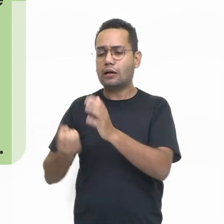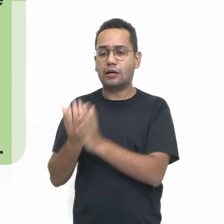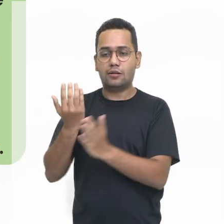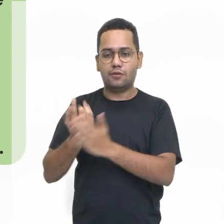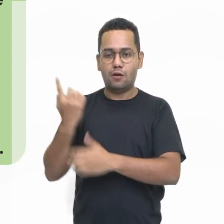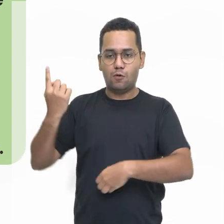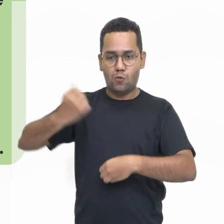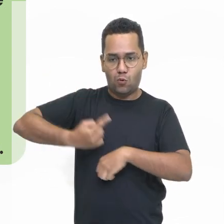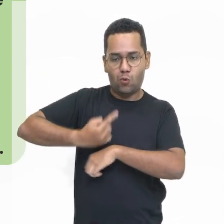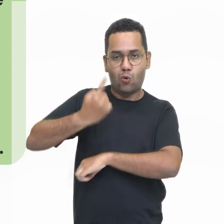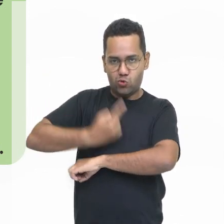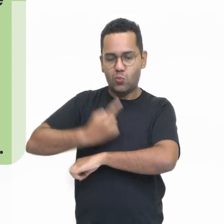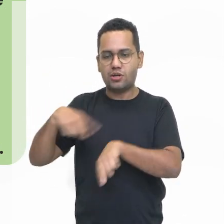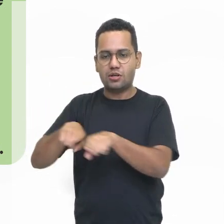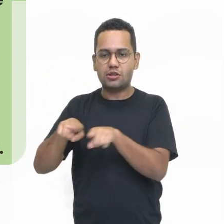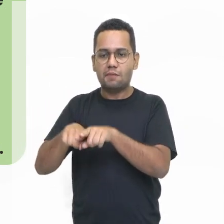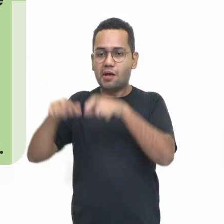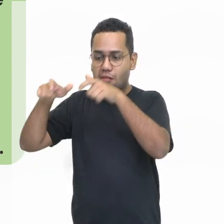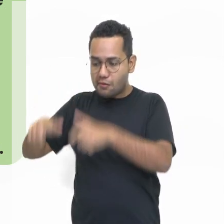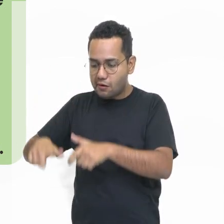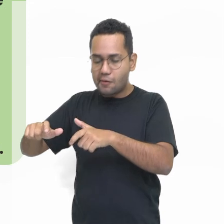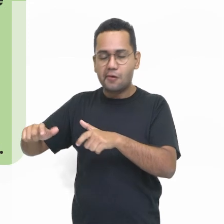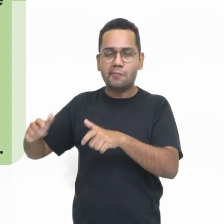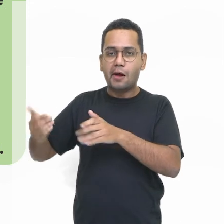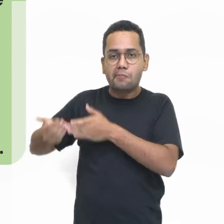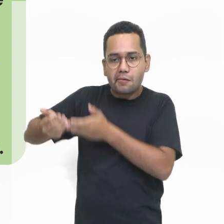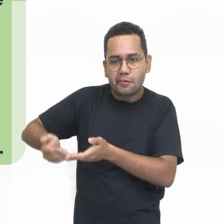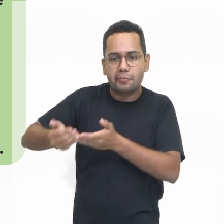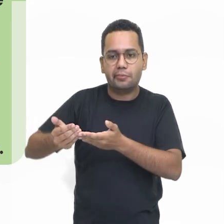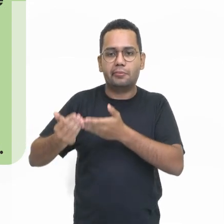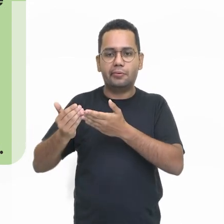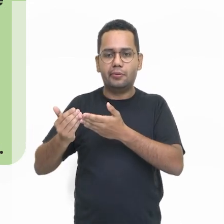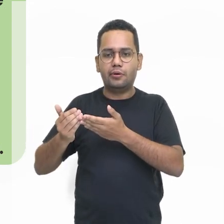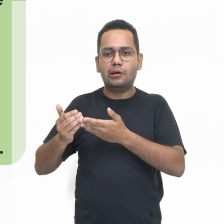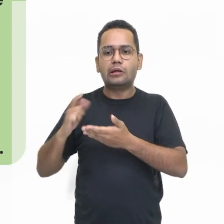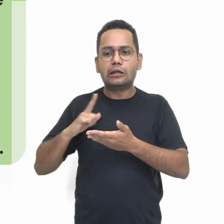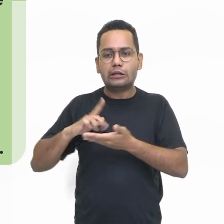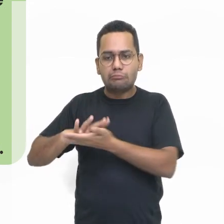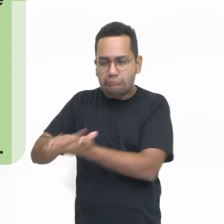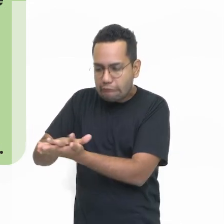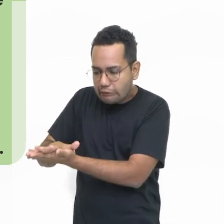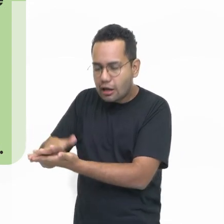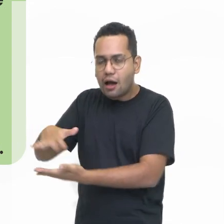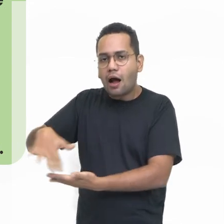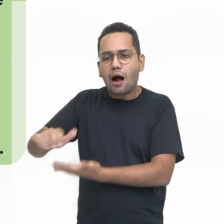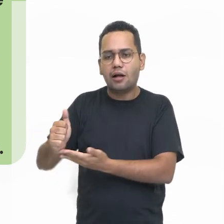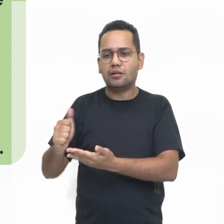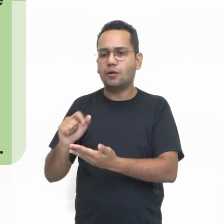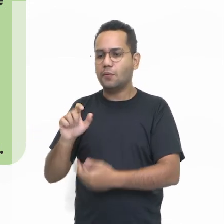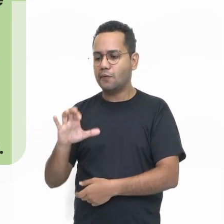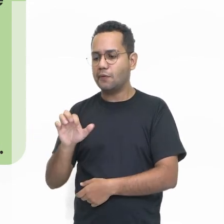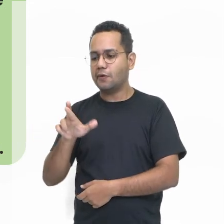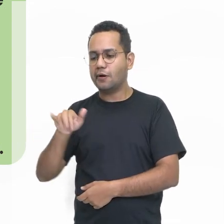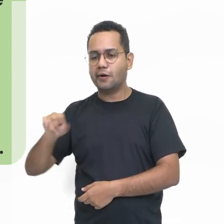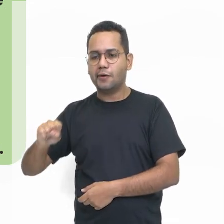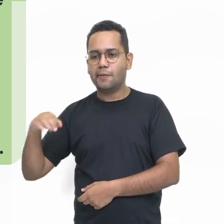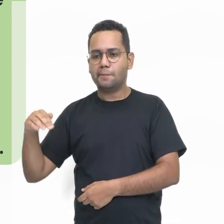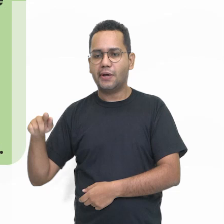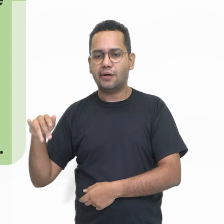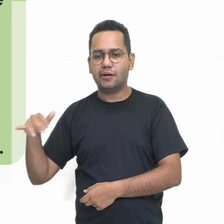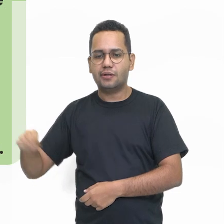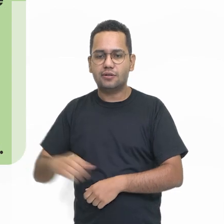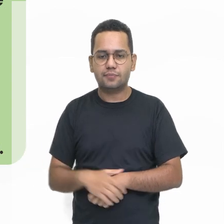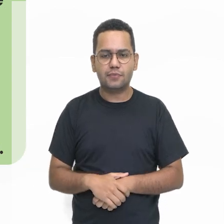portos, que pode levar à degradação de manguezais e recifes de corais. O turismo descontrolado também é uma